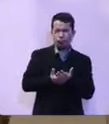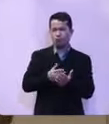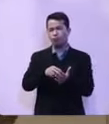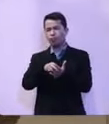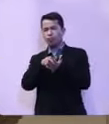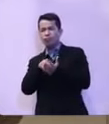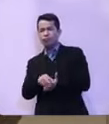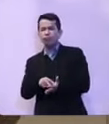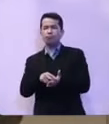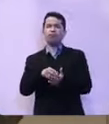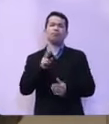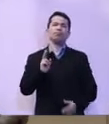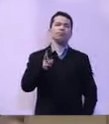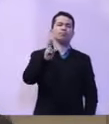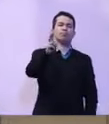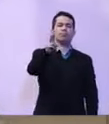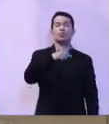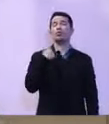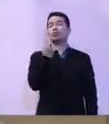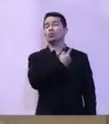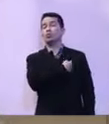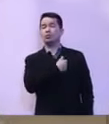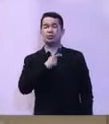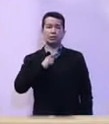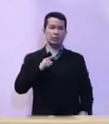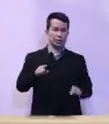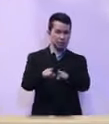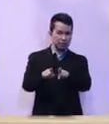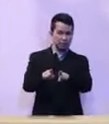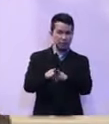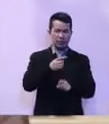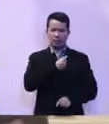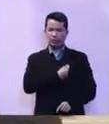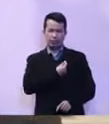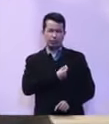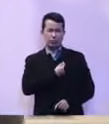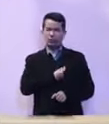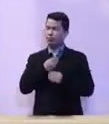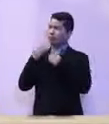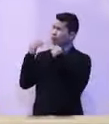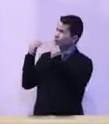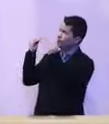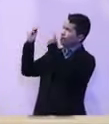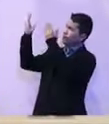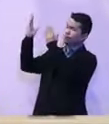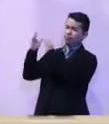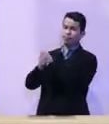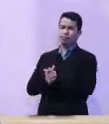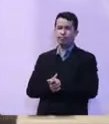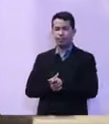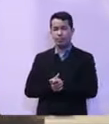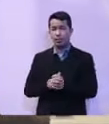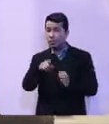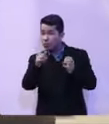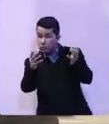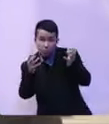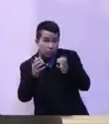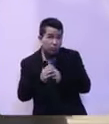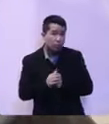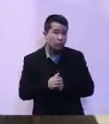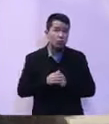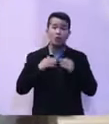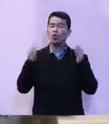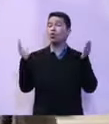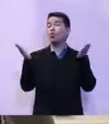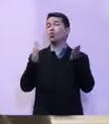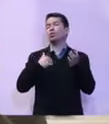entrega total e absoluta da sua vida a Jesus. Você quer? Então hoje eu queria ajudar você. Se